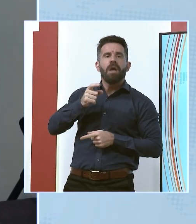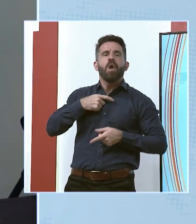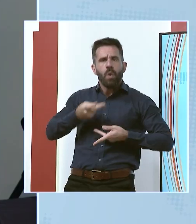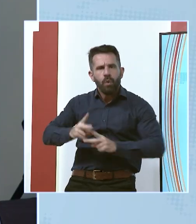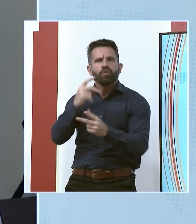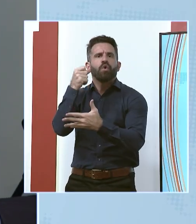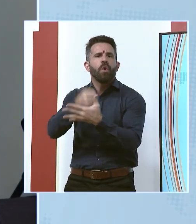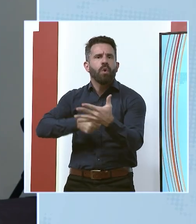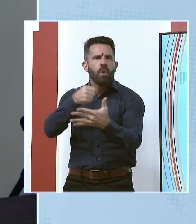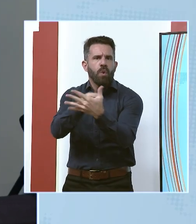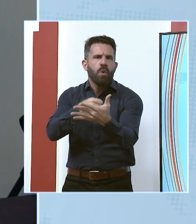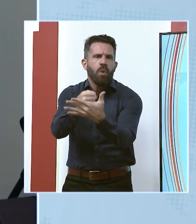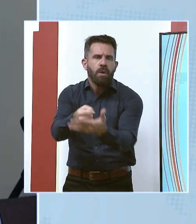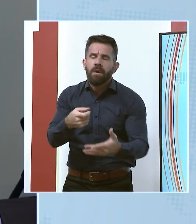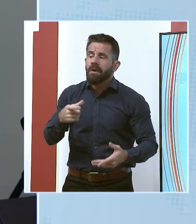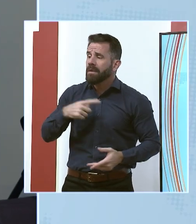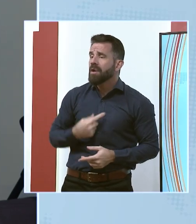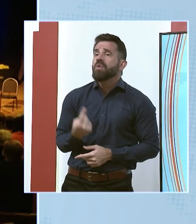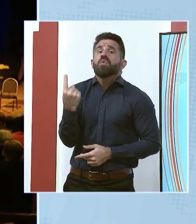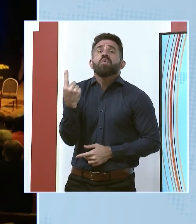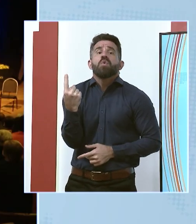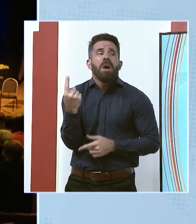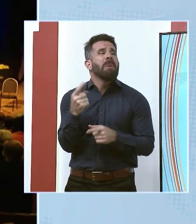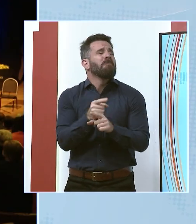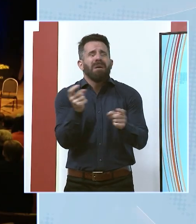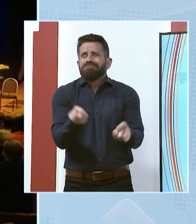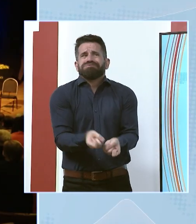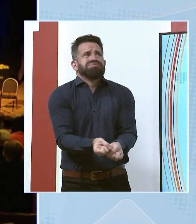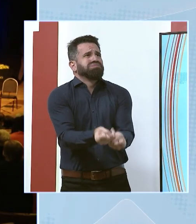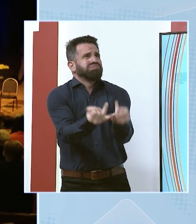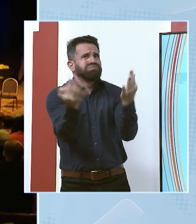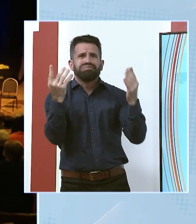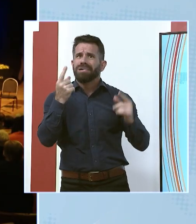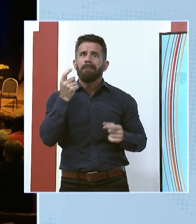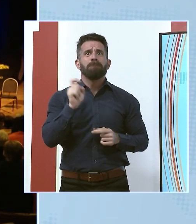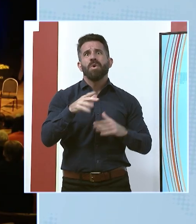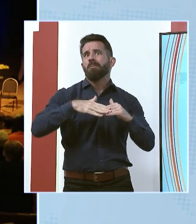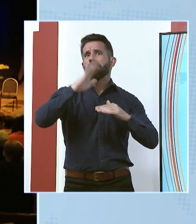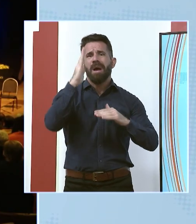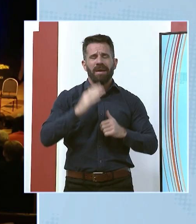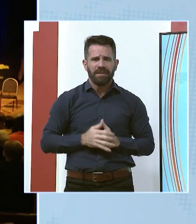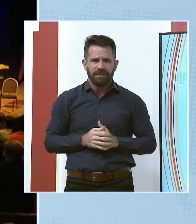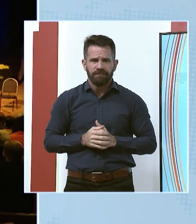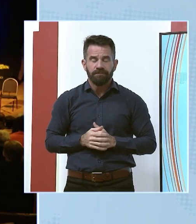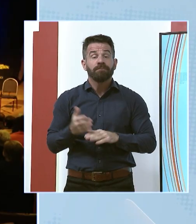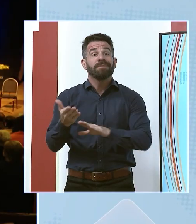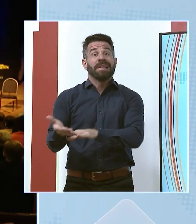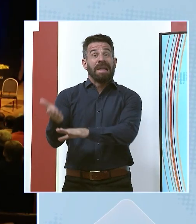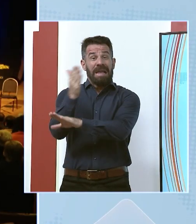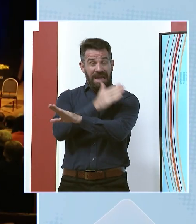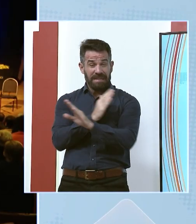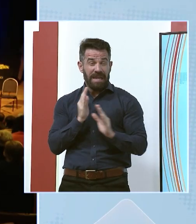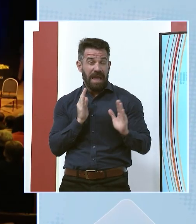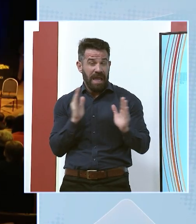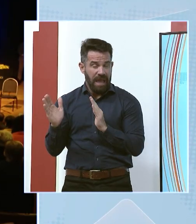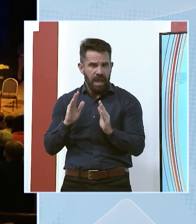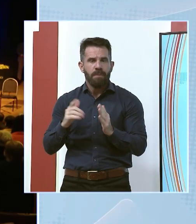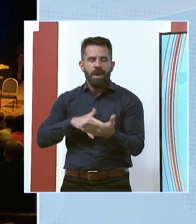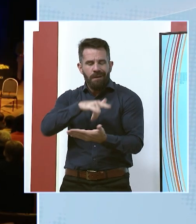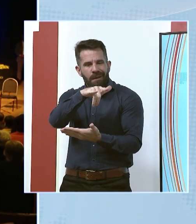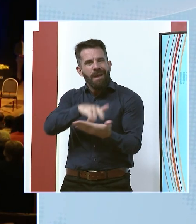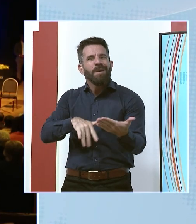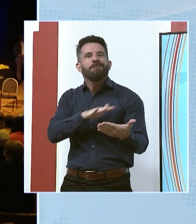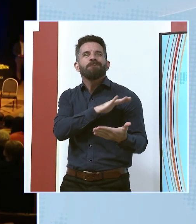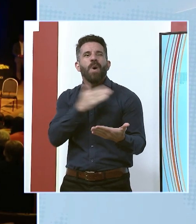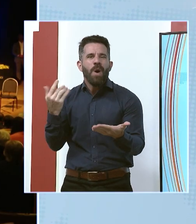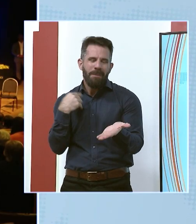certo? Entre milhares, na verdade. Muitos receberam, na época, atestados de óbito que não representavam a